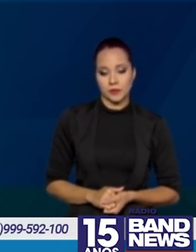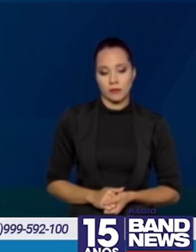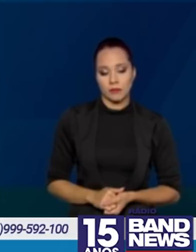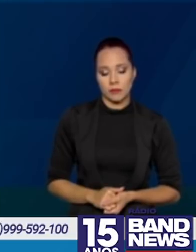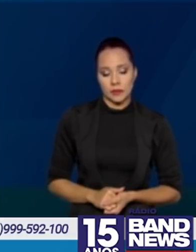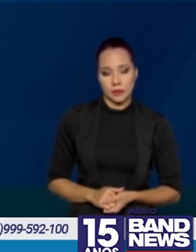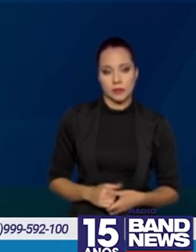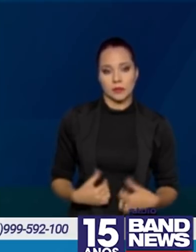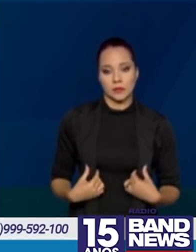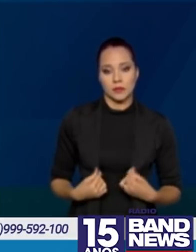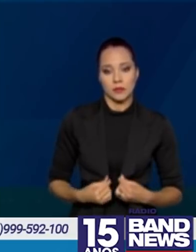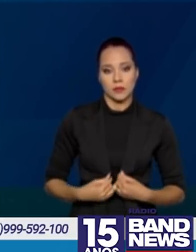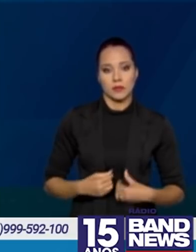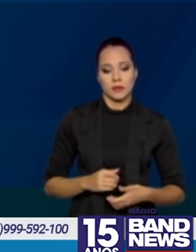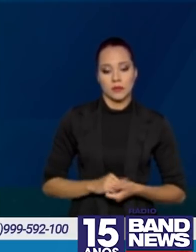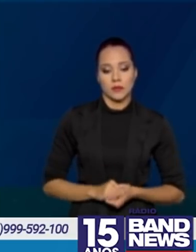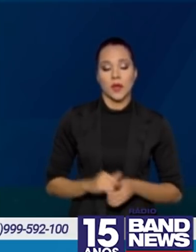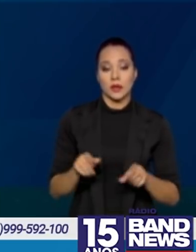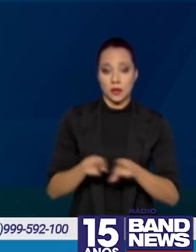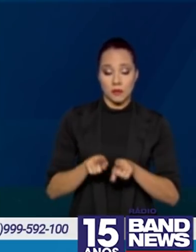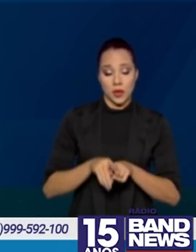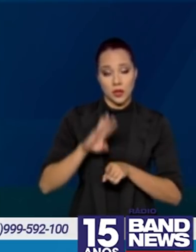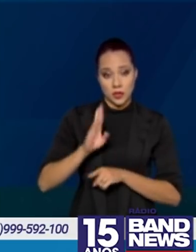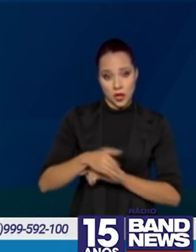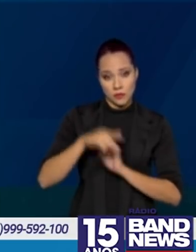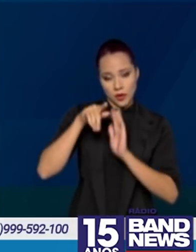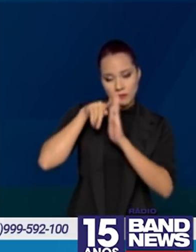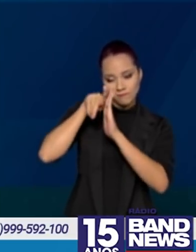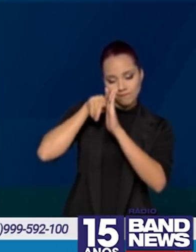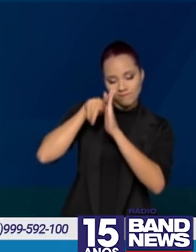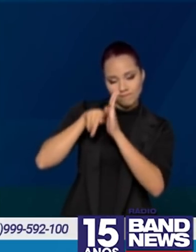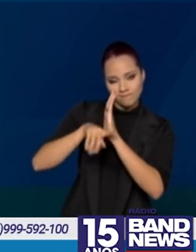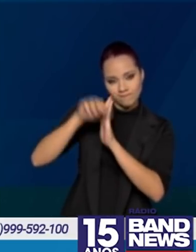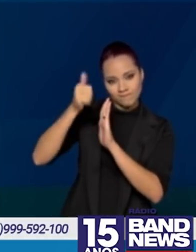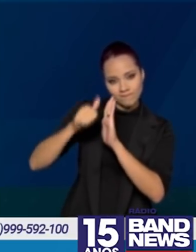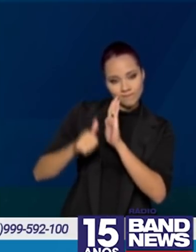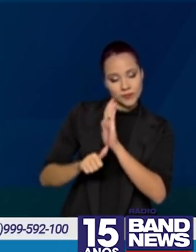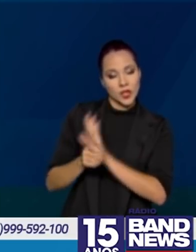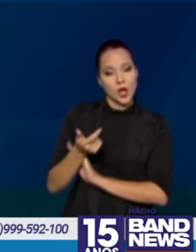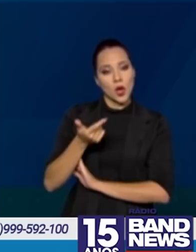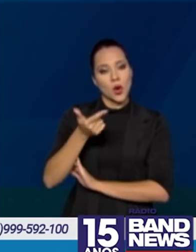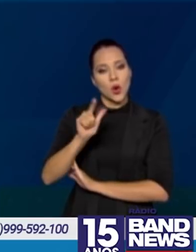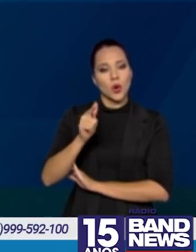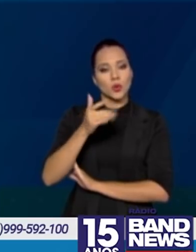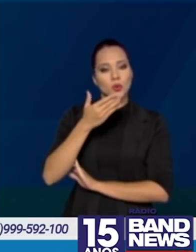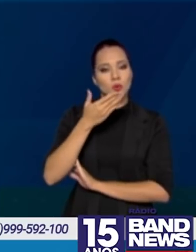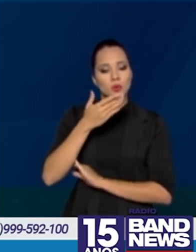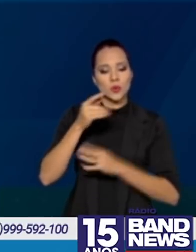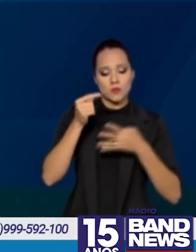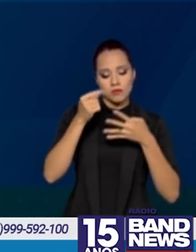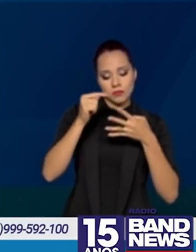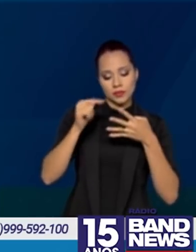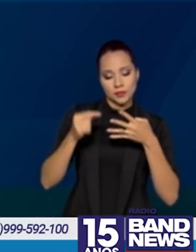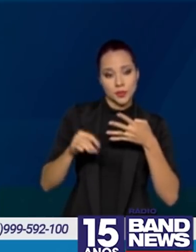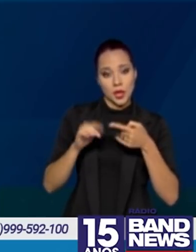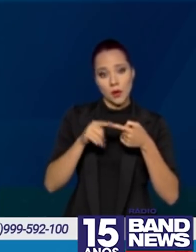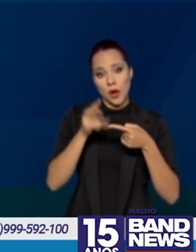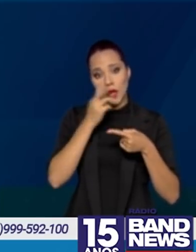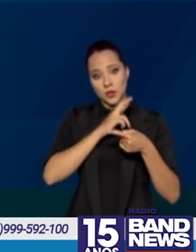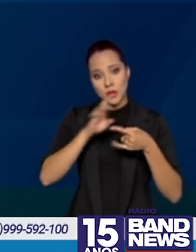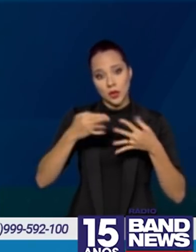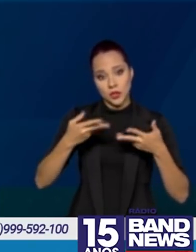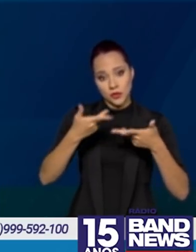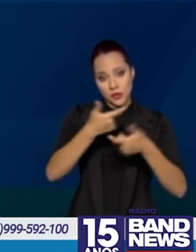falando sobre o Remdesivir. Mas quem vai fazer um apanhadão, quem vai contar tudo o que foi dito nessa entrevista coletiva até agora, é a nossa reportagem em